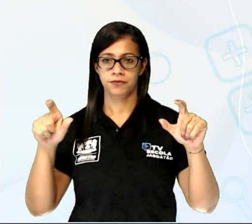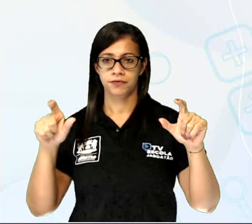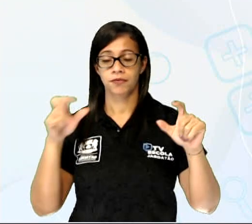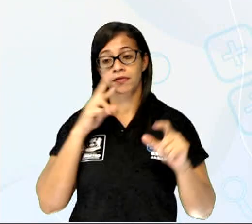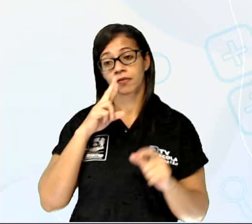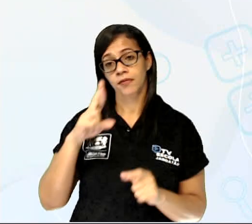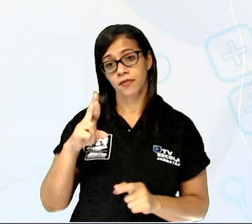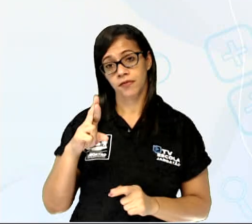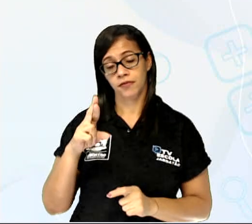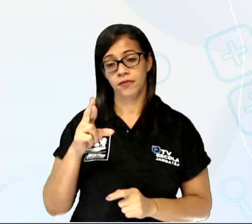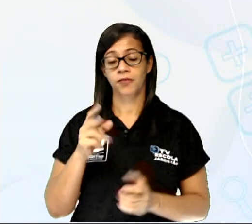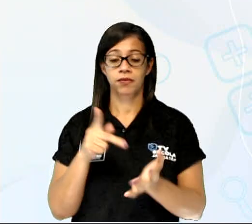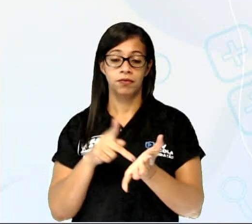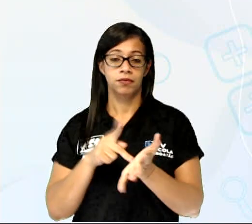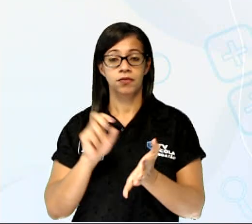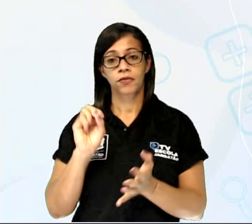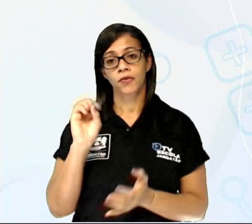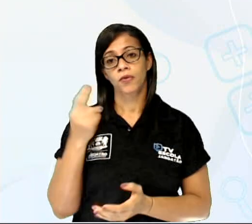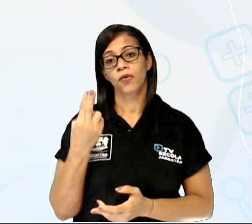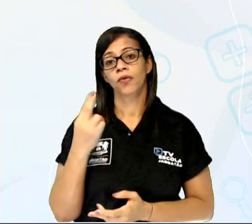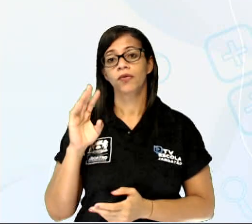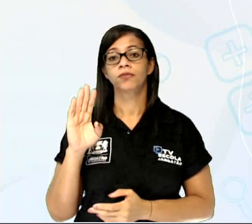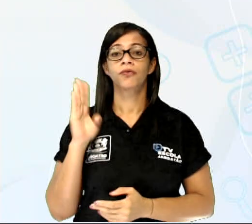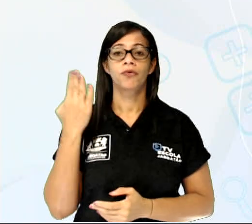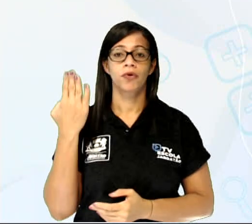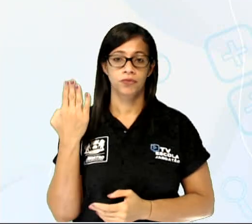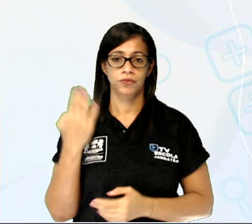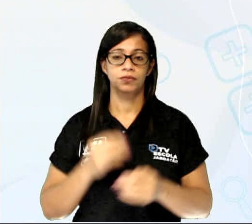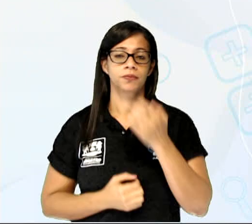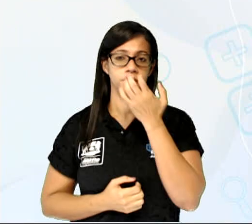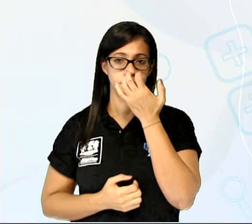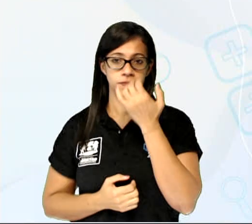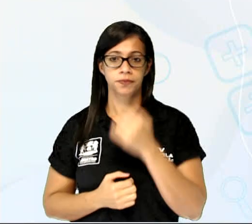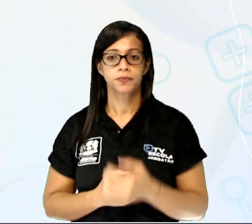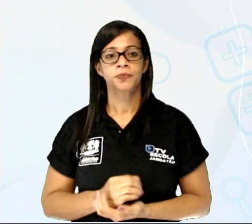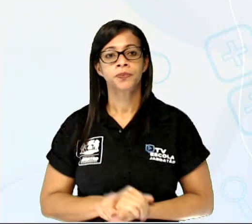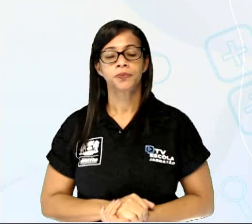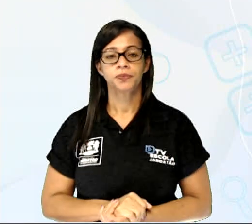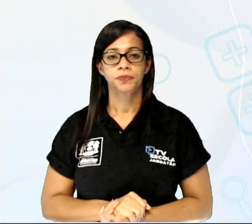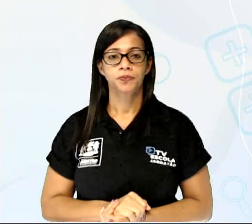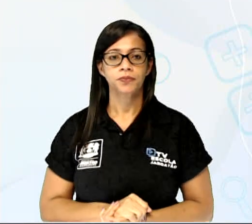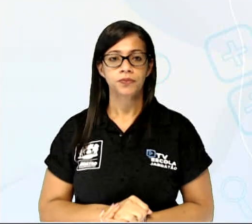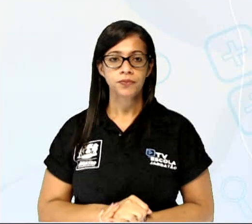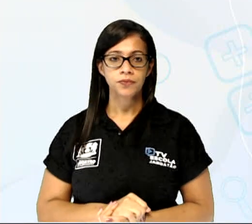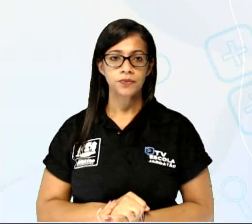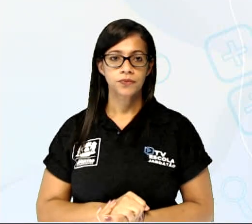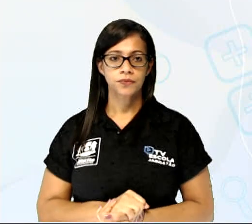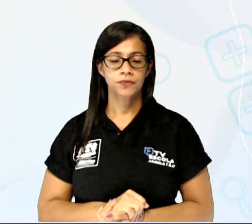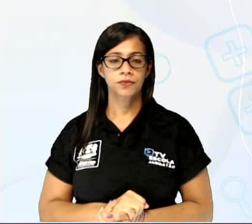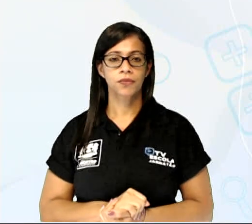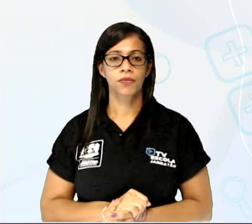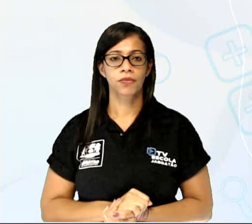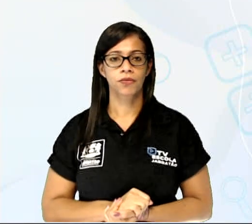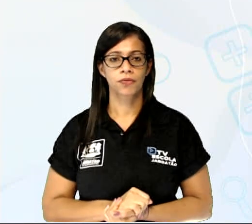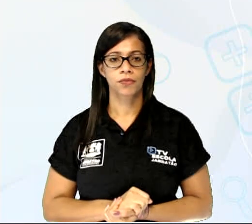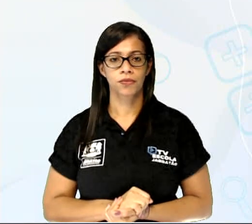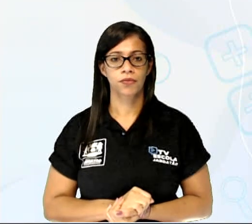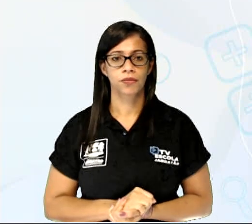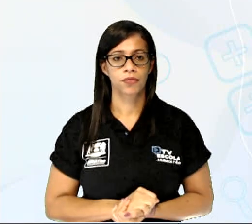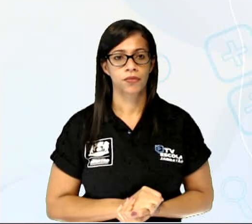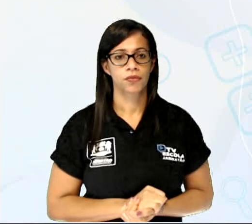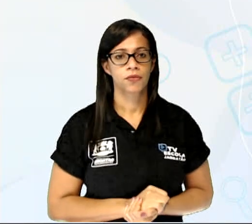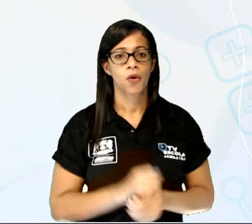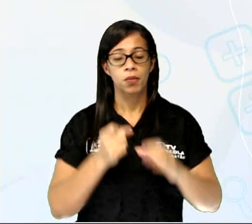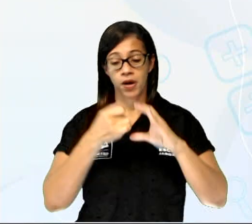verdadeiro ou falso. Então vamos lá. Uma das características mais marcantes do nazismo foi a perseguição aos